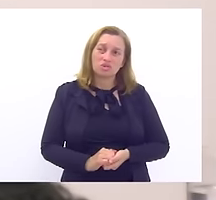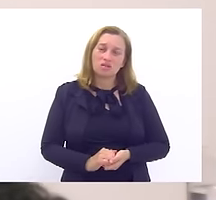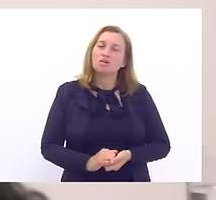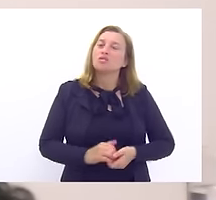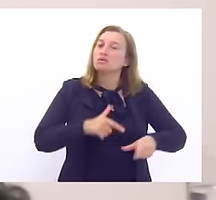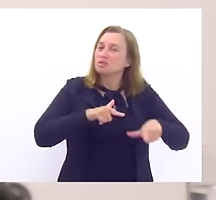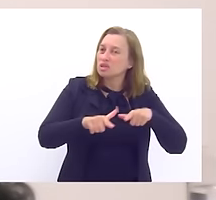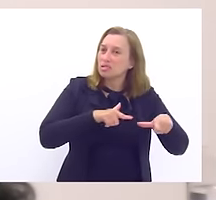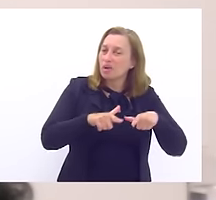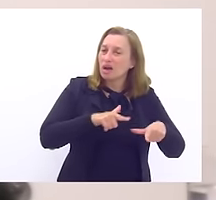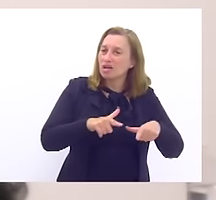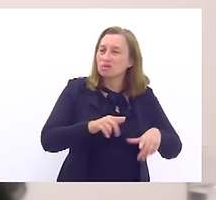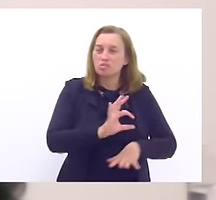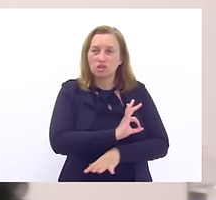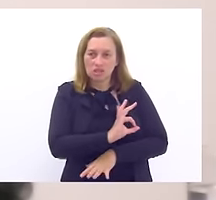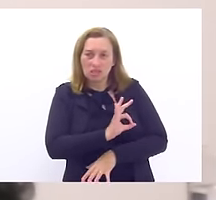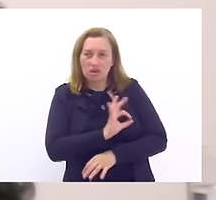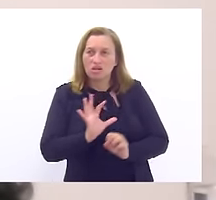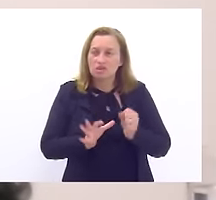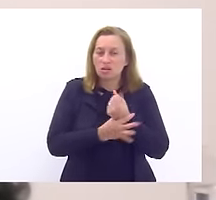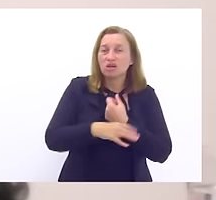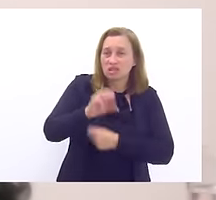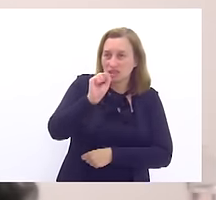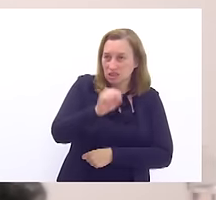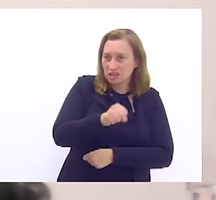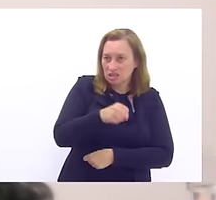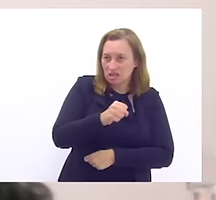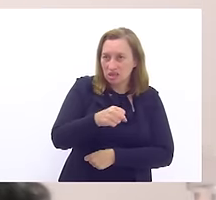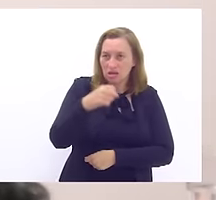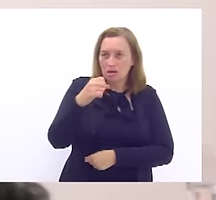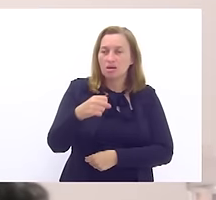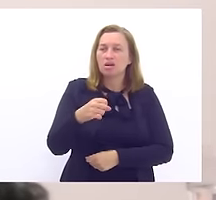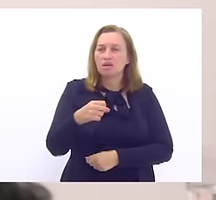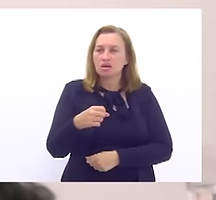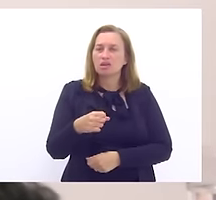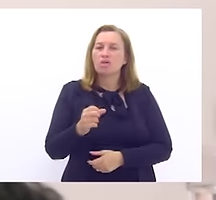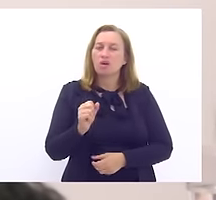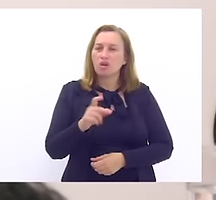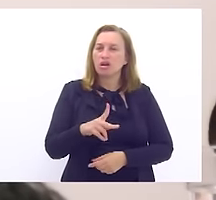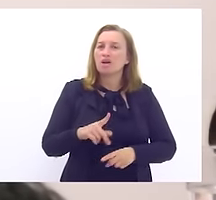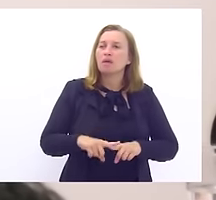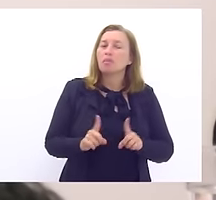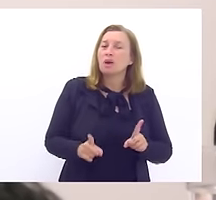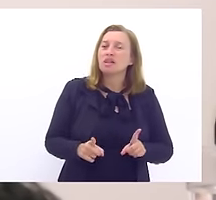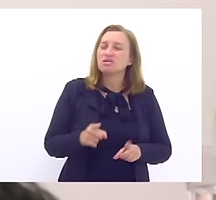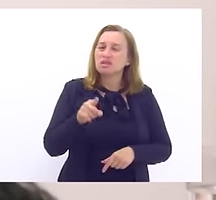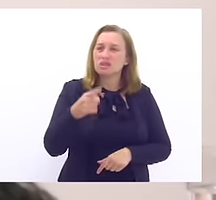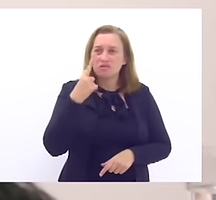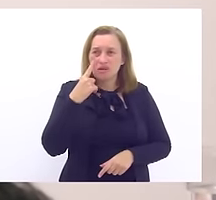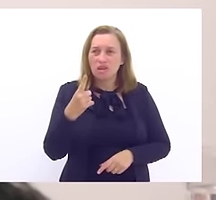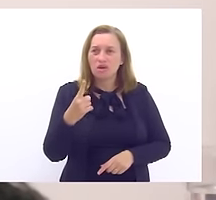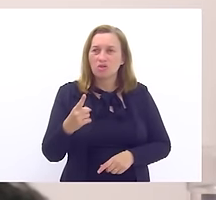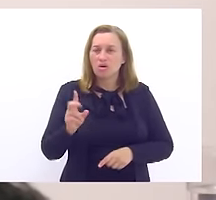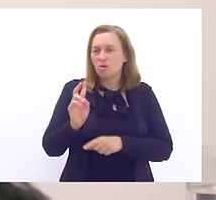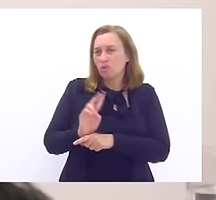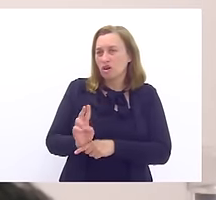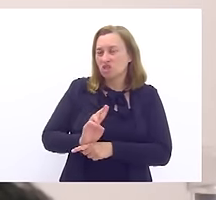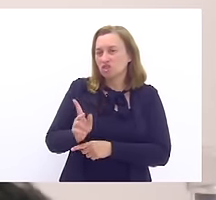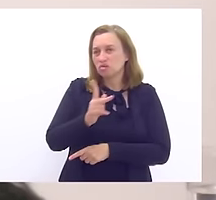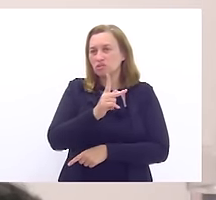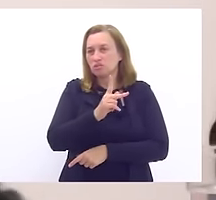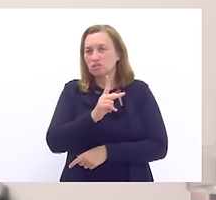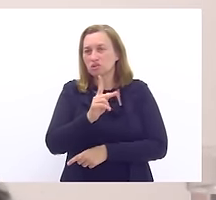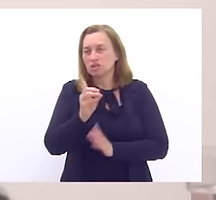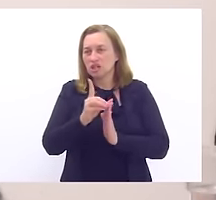operações policiais para segurança sim mancha criminal porrada de vagabundo lá dentro agora se você pegar o agente do Detran que não